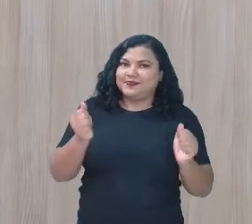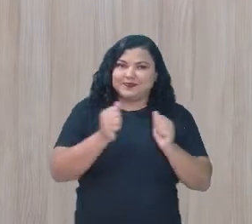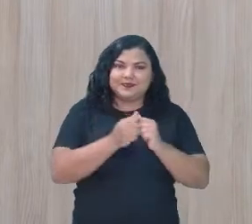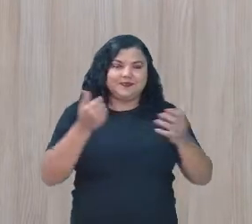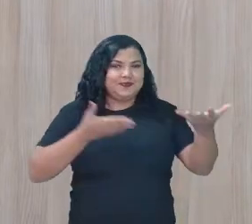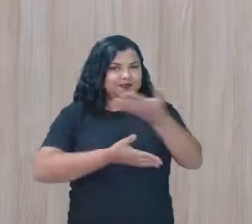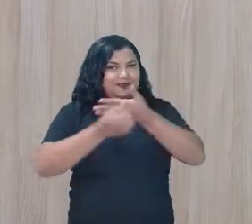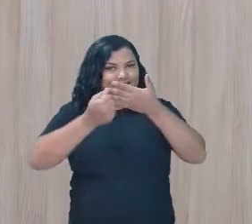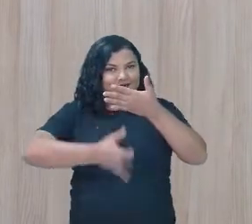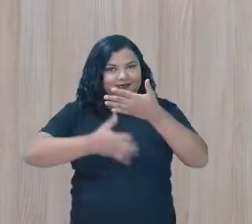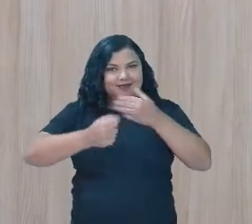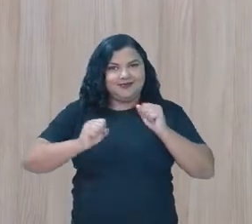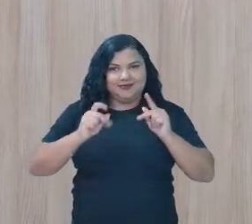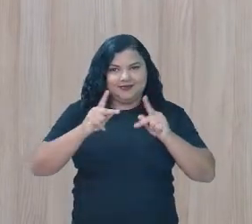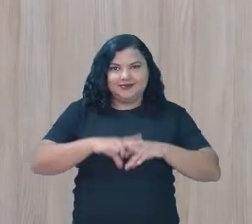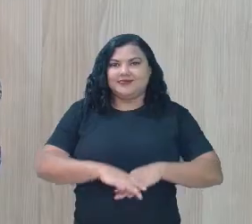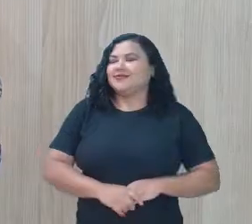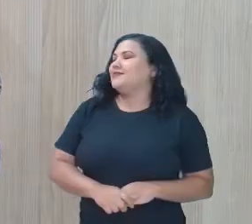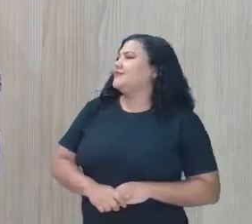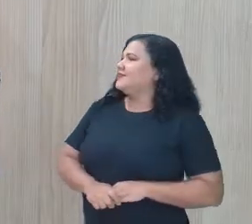participando do chat aqui em tempo real.